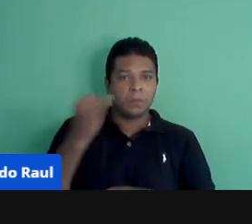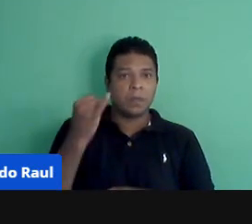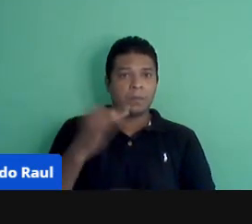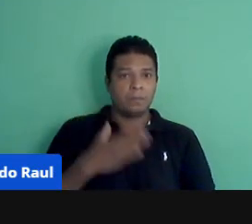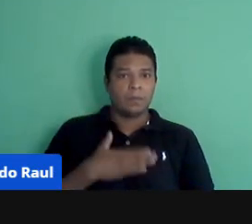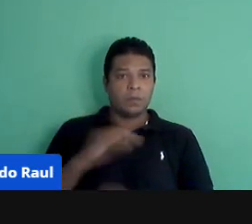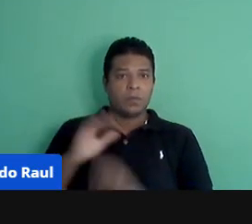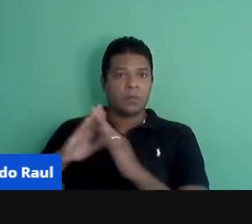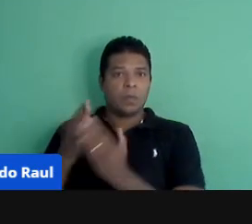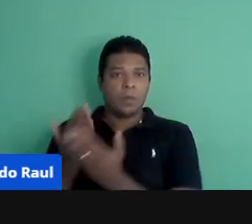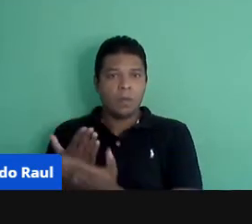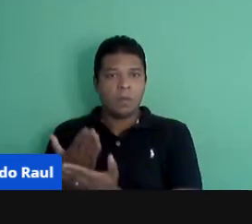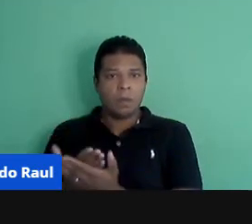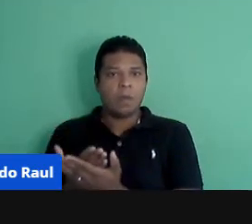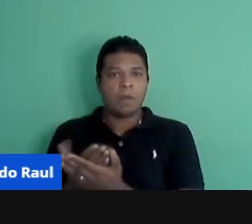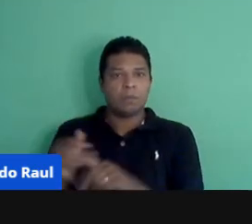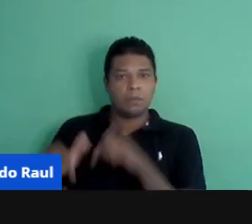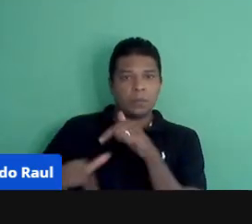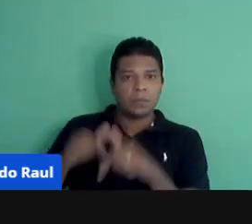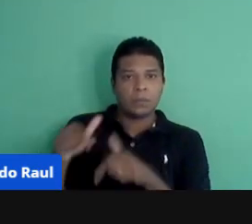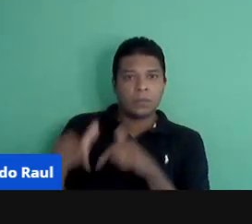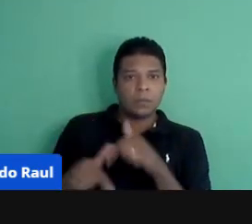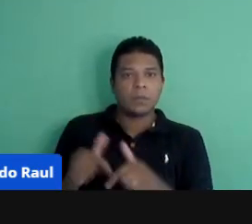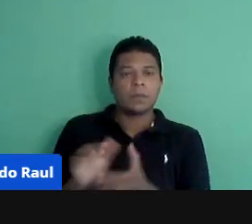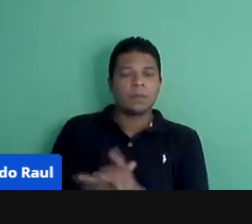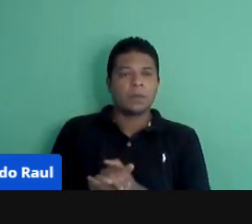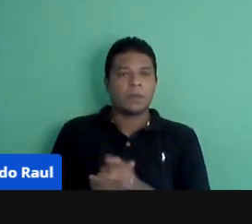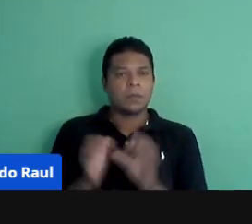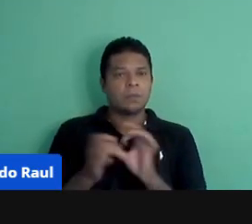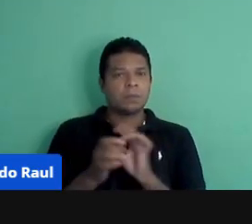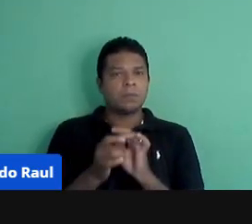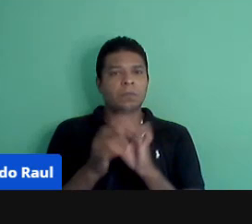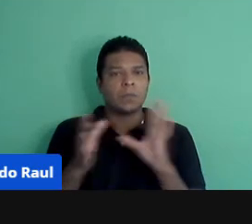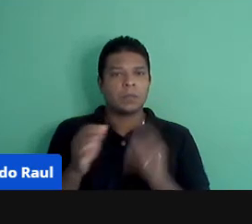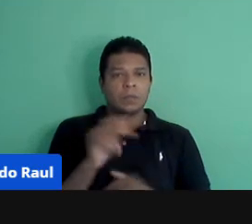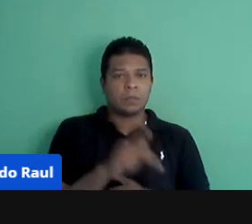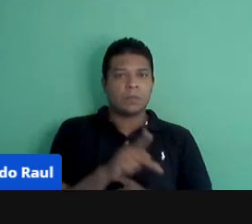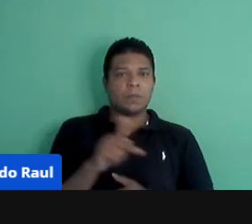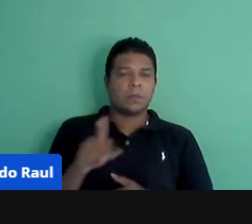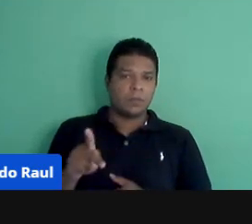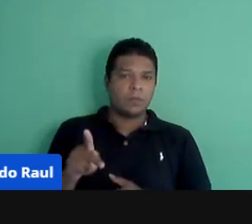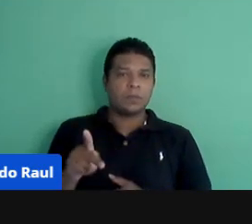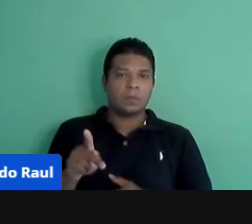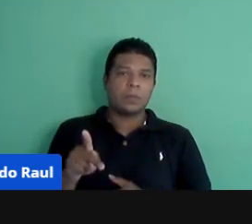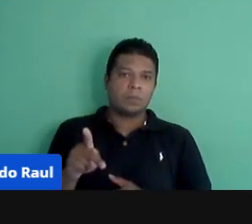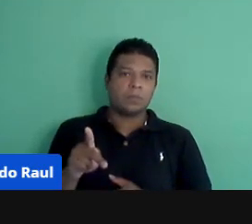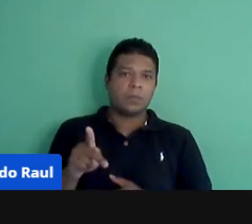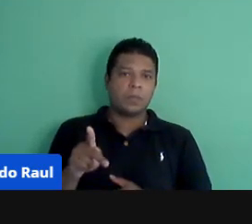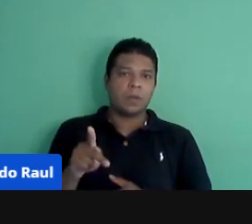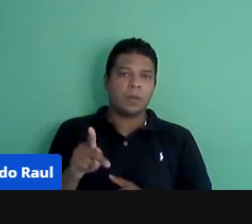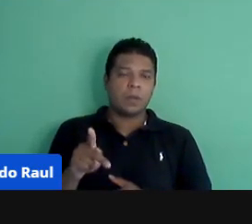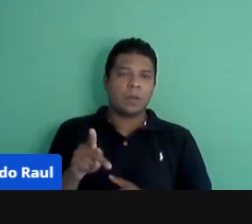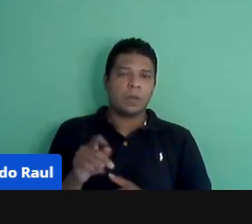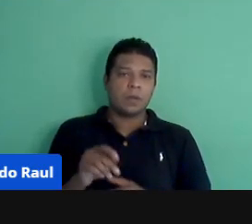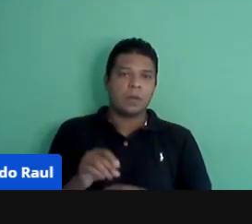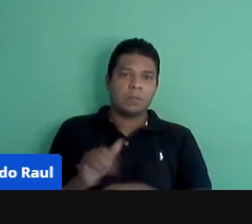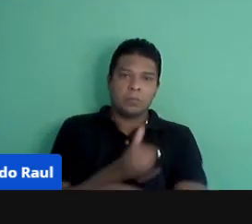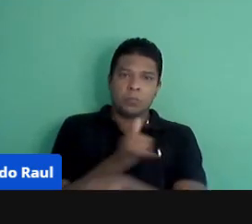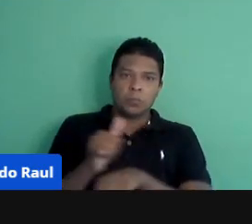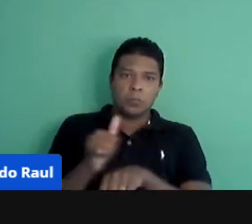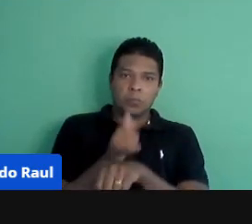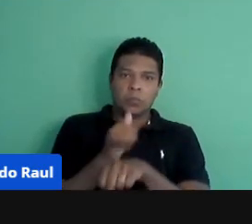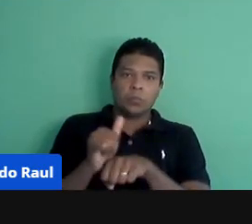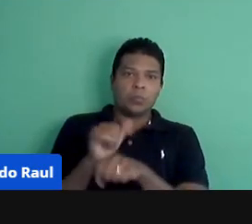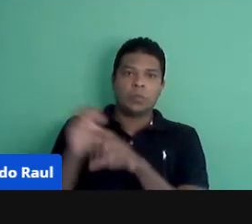a gestão da minha escola, deixou muito à vontade os professores com relação à estratégia de